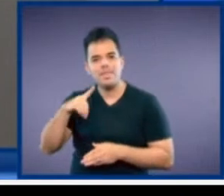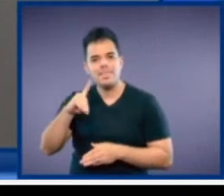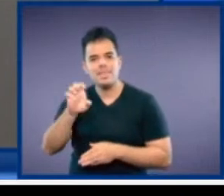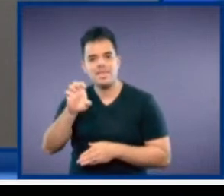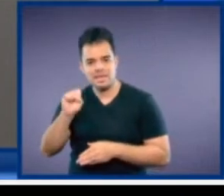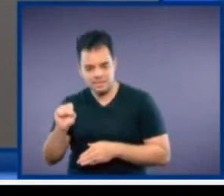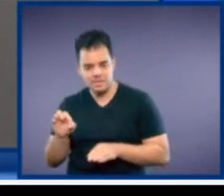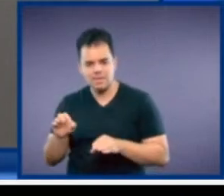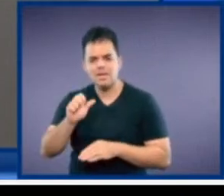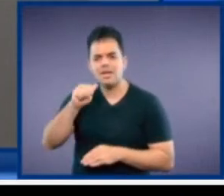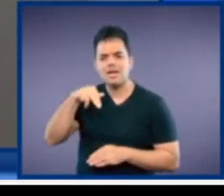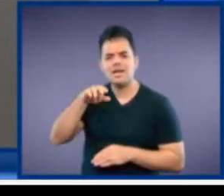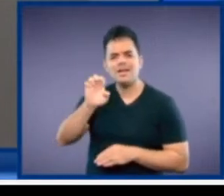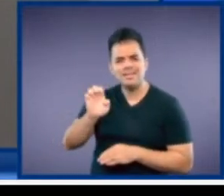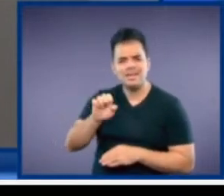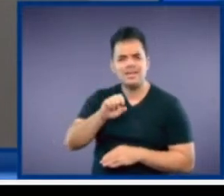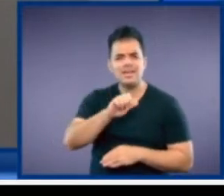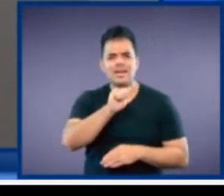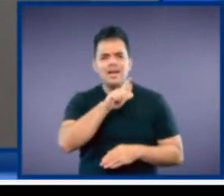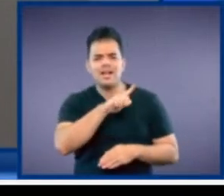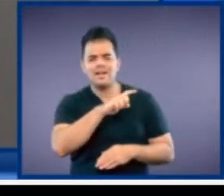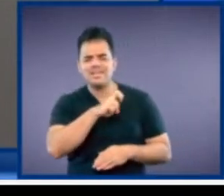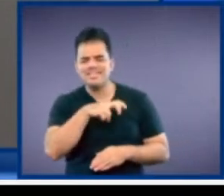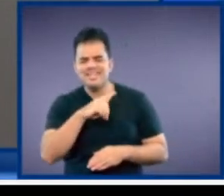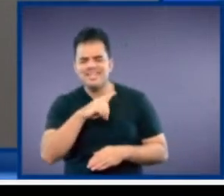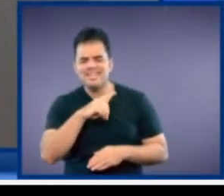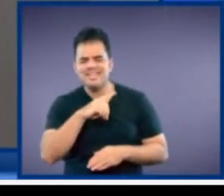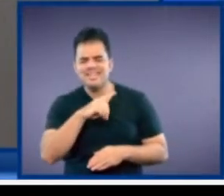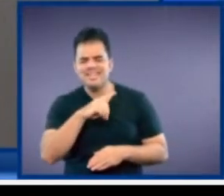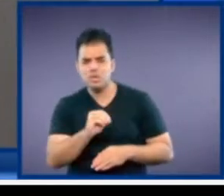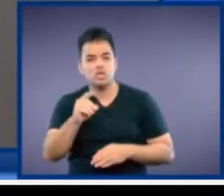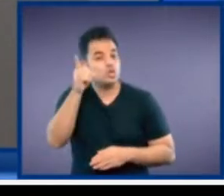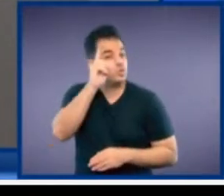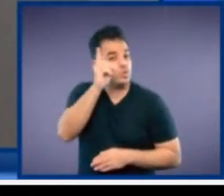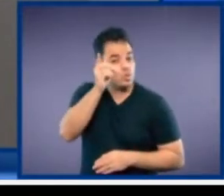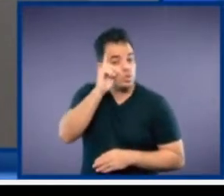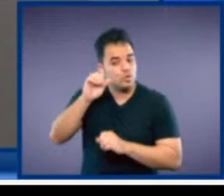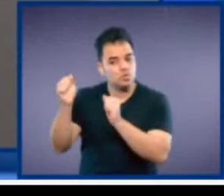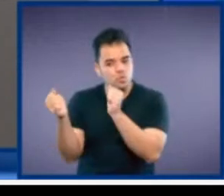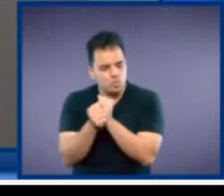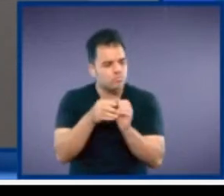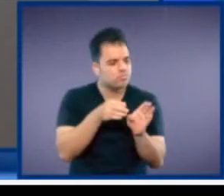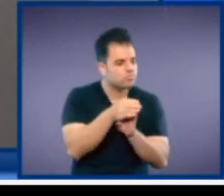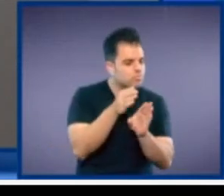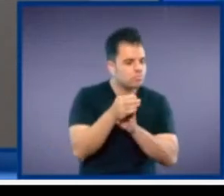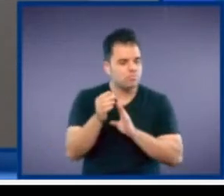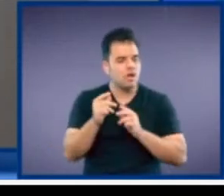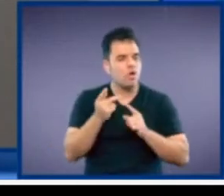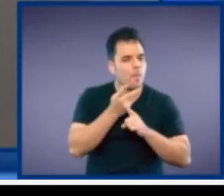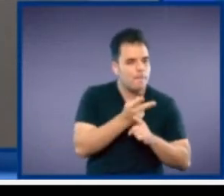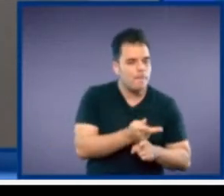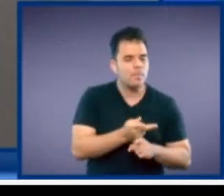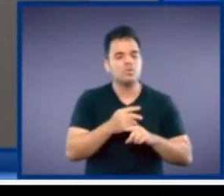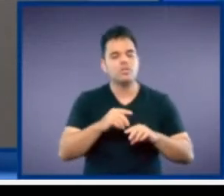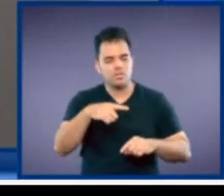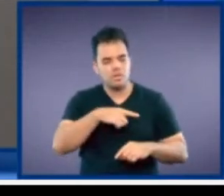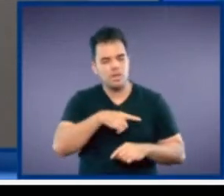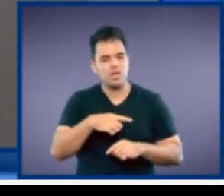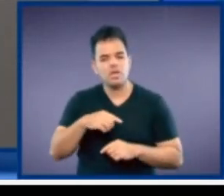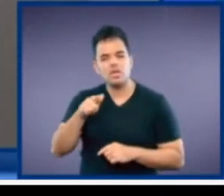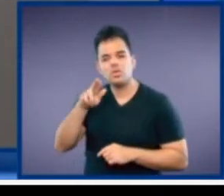Anne, Alessandro, que estiveram no dia a dia junto com as consultorias. Em nome do Gustavo Montesano, diretor Fábio